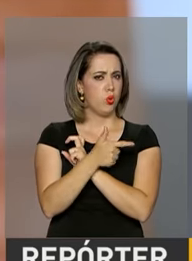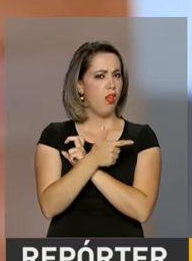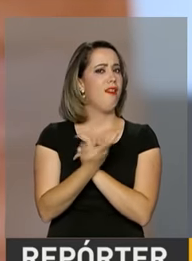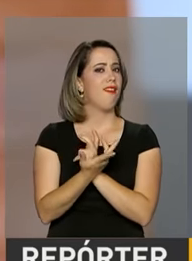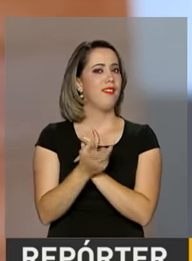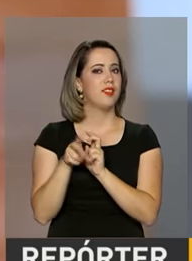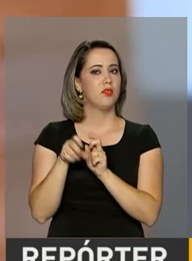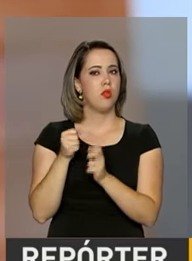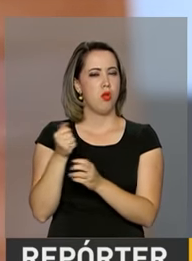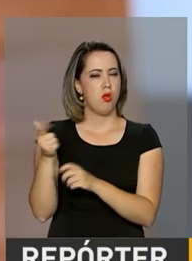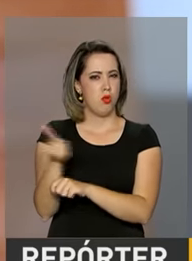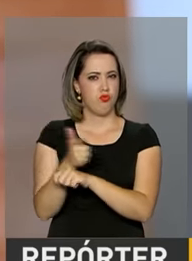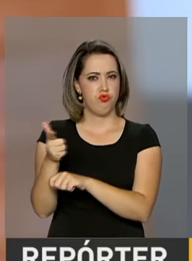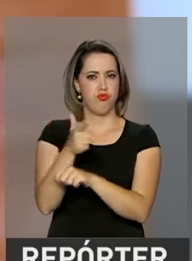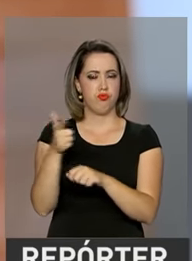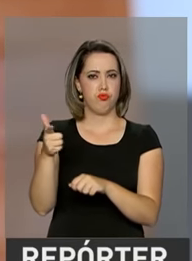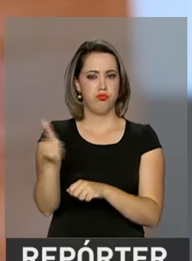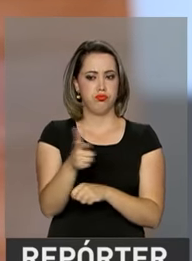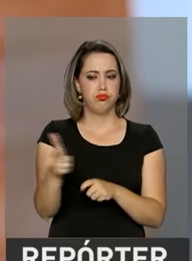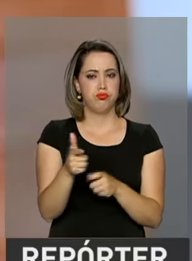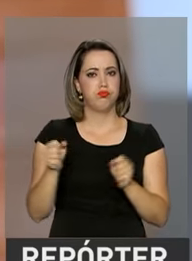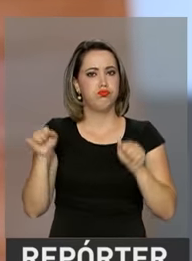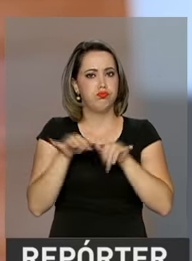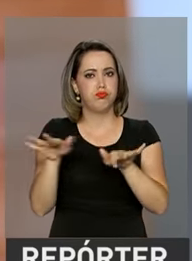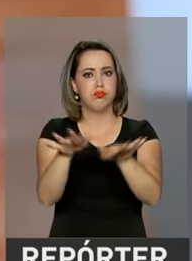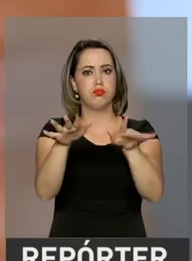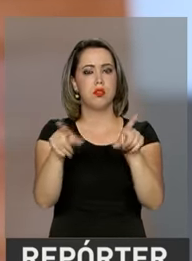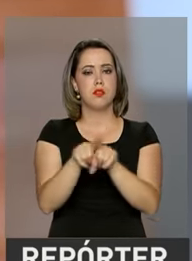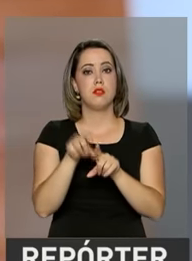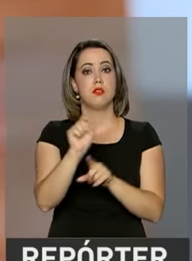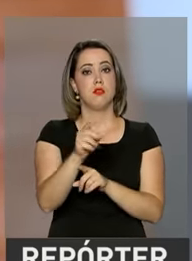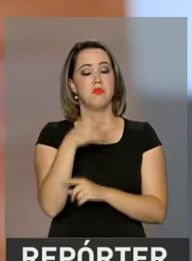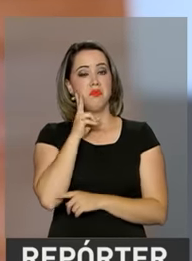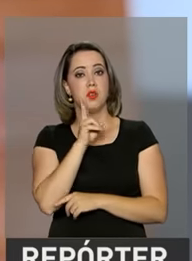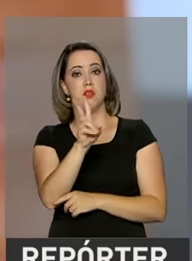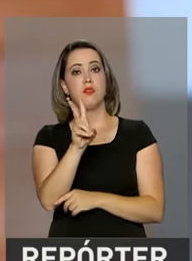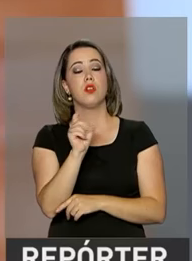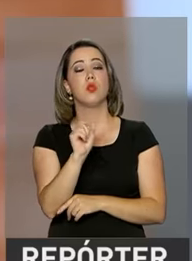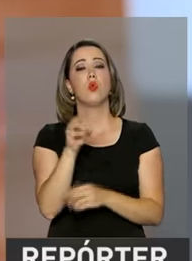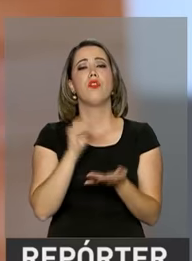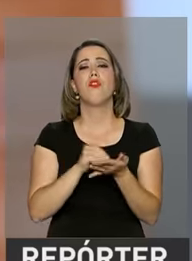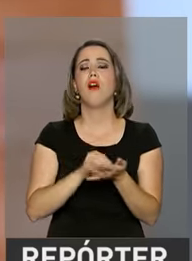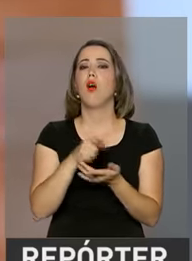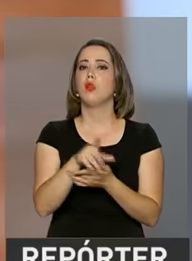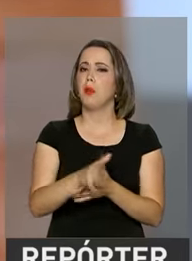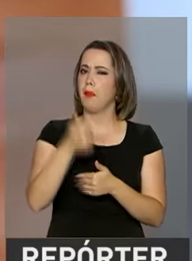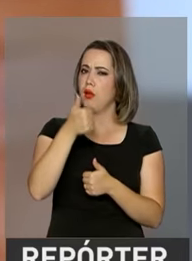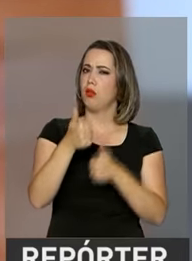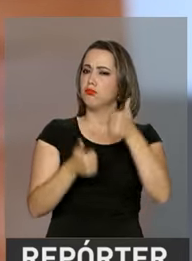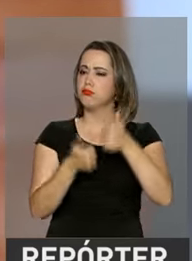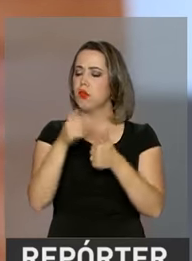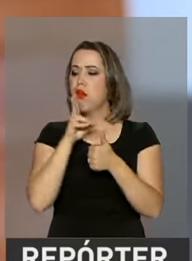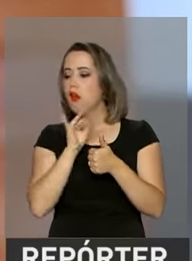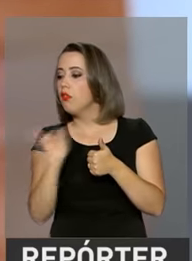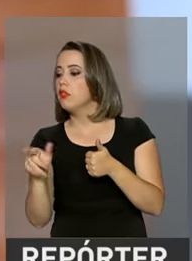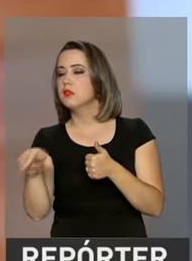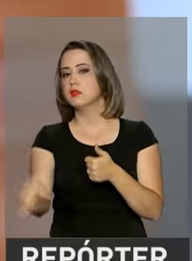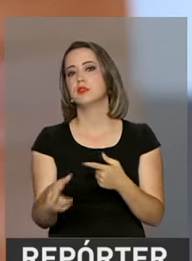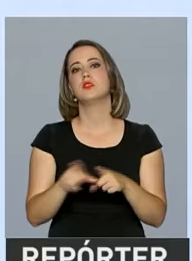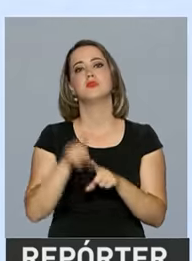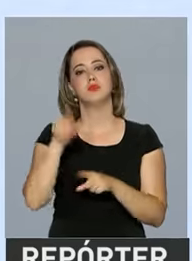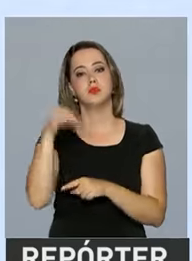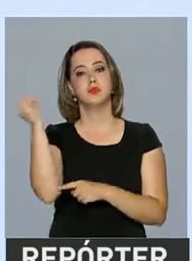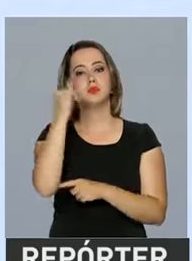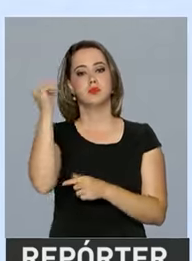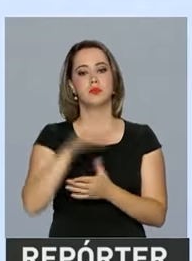sempre nos acompanhando e tentando descobrir o que falta e o que pode melhorar. Enfim, extremamente